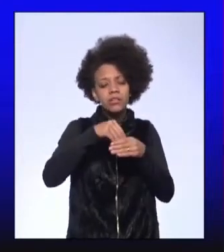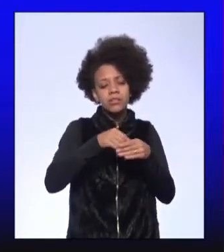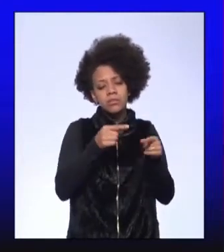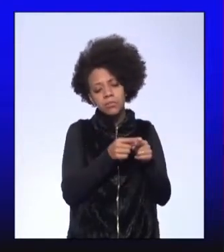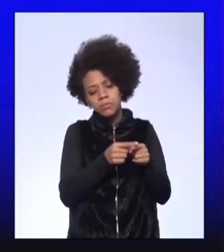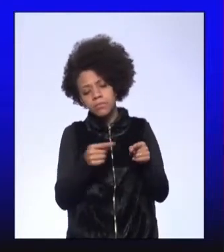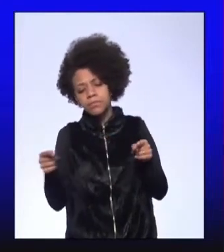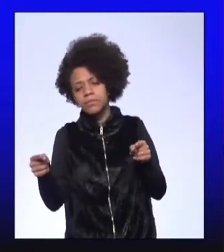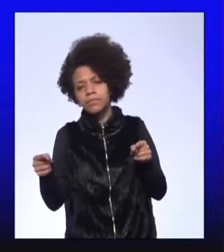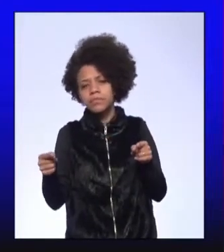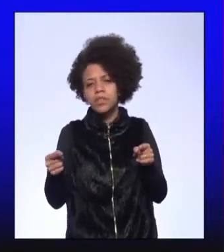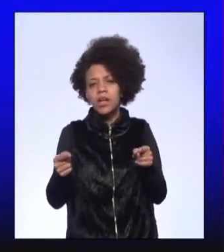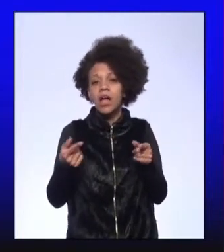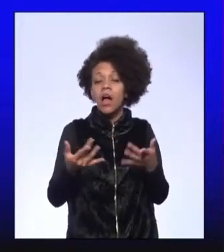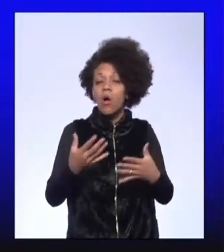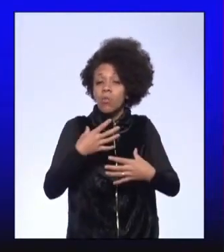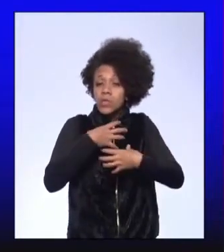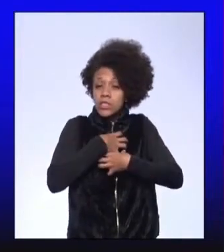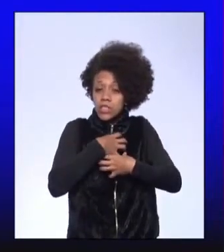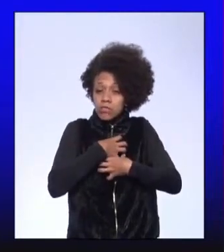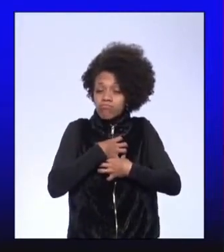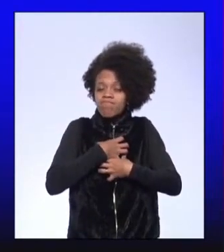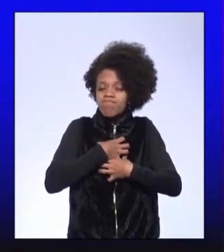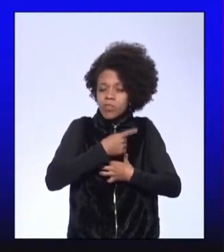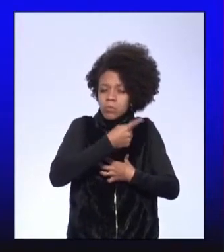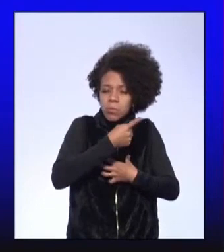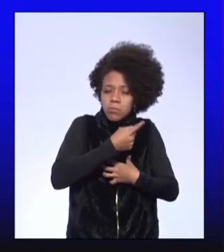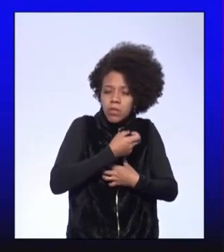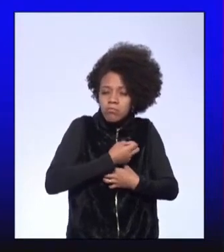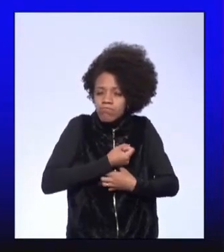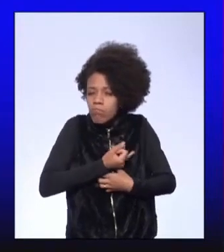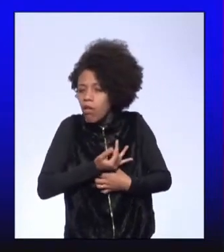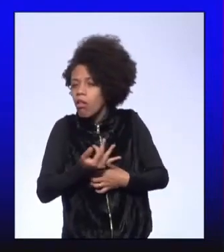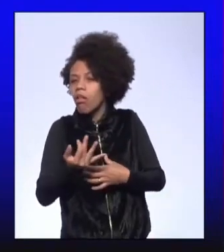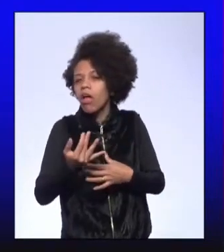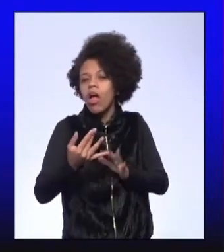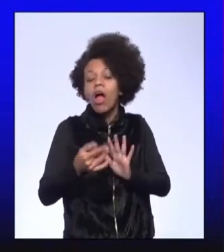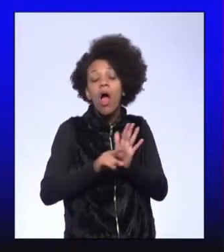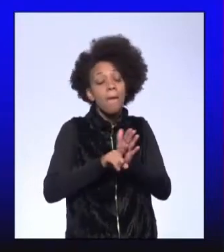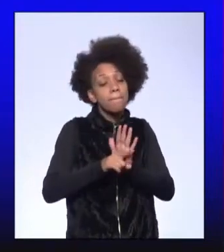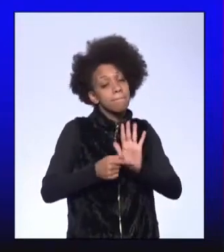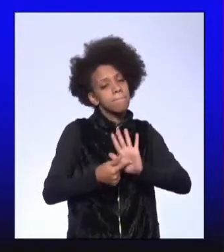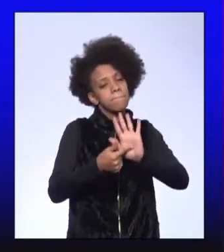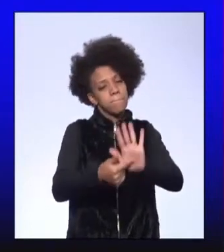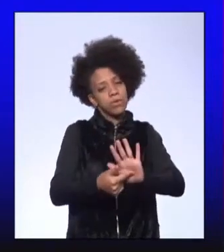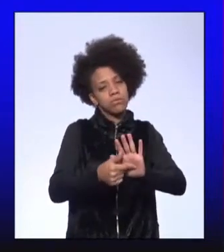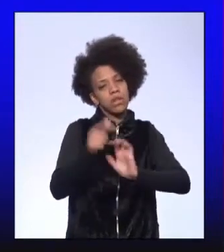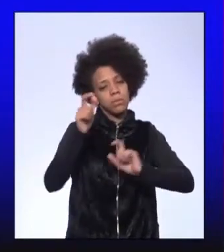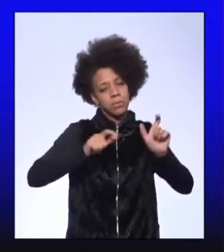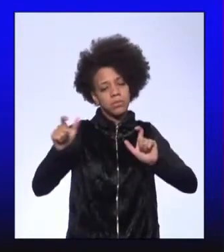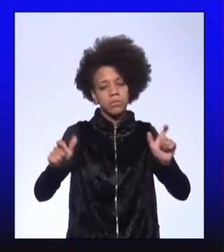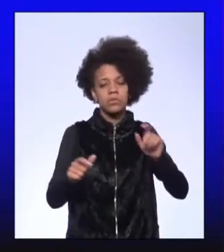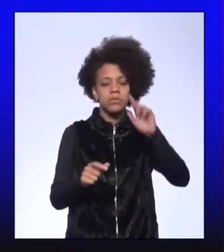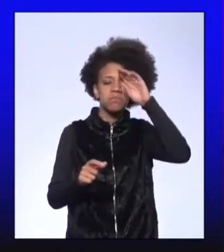semana após o início dos sintomas, é o que a maioria dos estudos tem mostrado para a maioria das pessoas. Parece haver uma